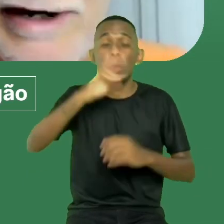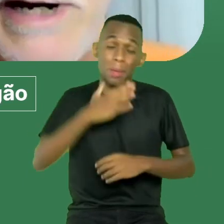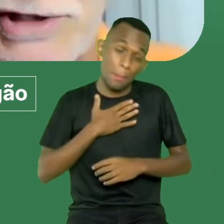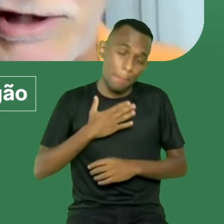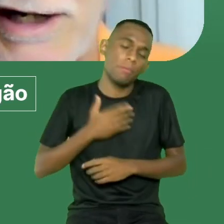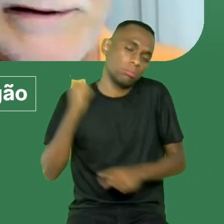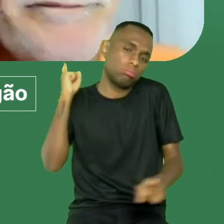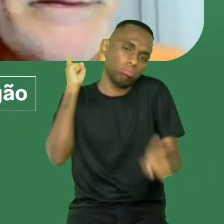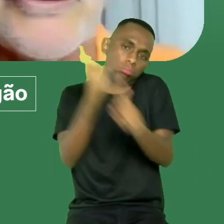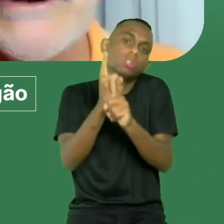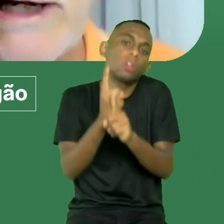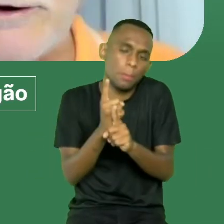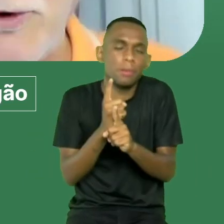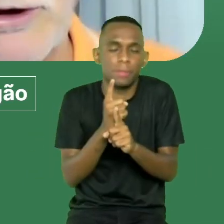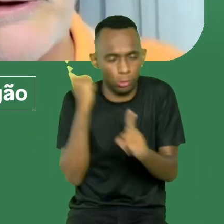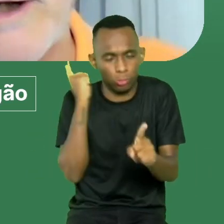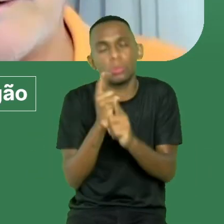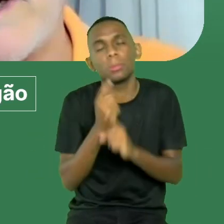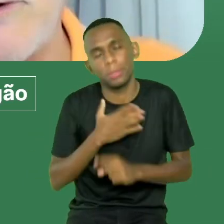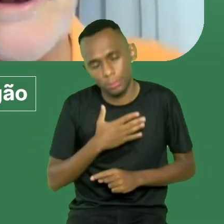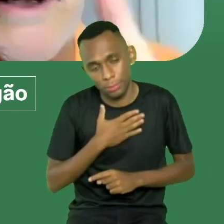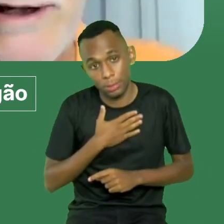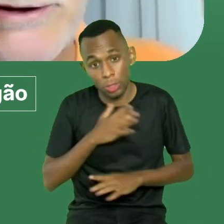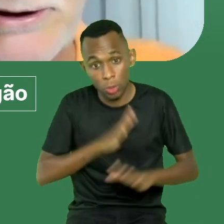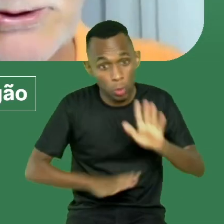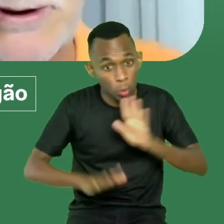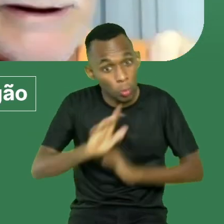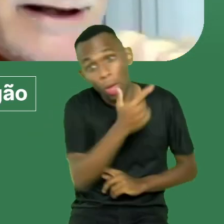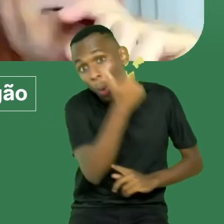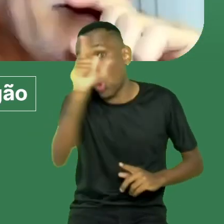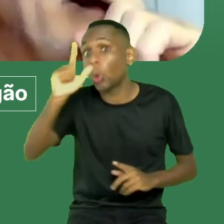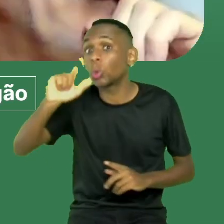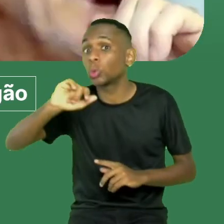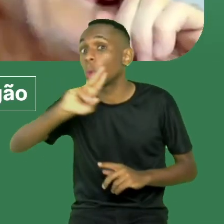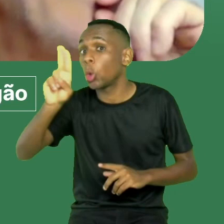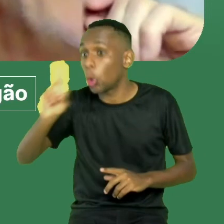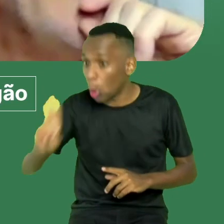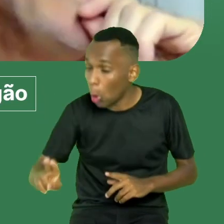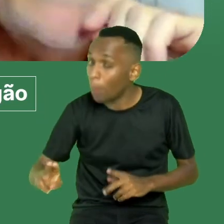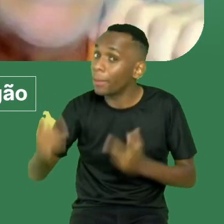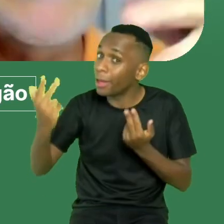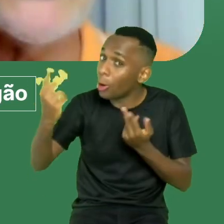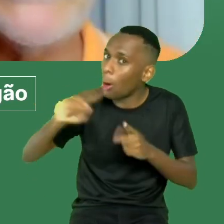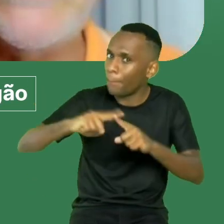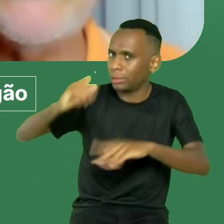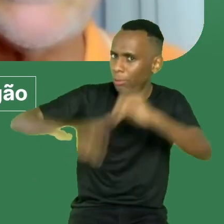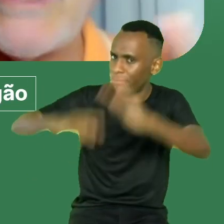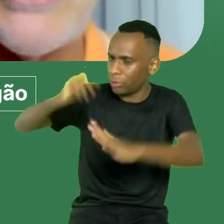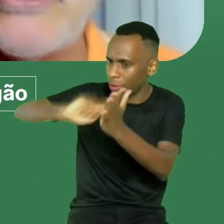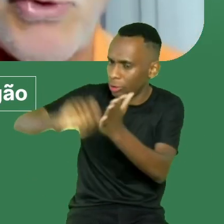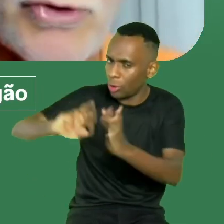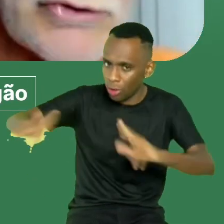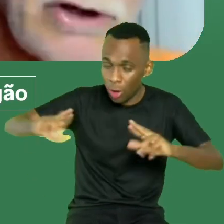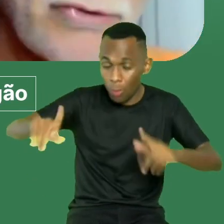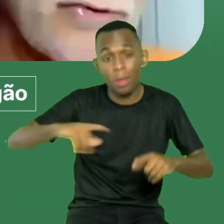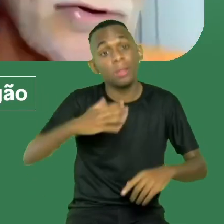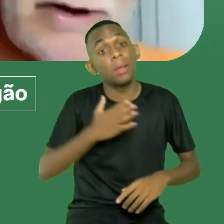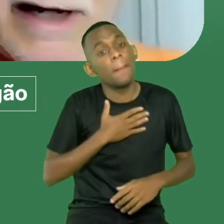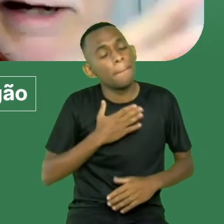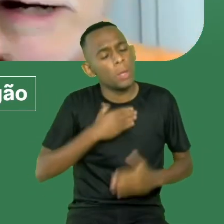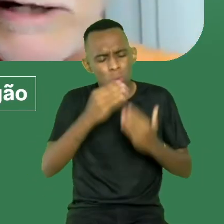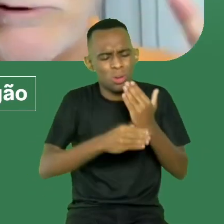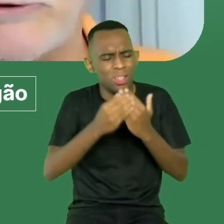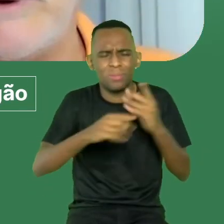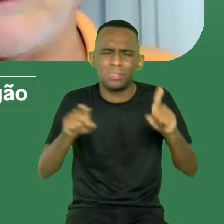vai me achar. Cuidado que tem outro José Carlos Aragão que não é escritor, tá? Sim, E meus livros, acha no Google, dá um